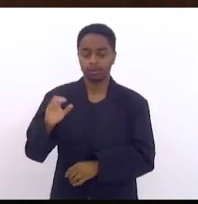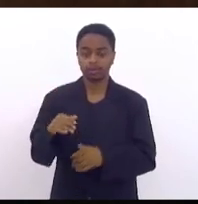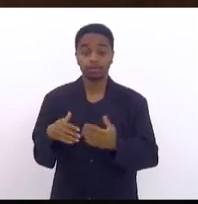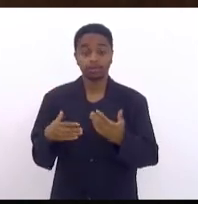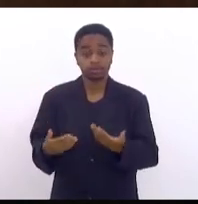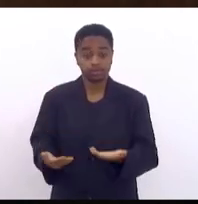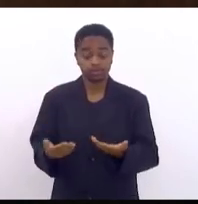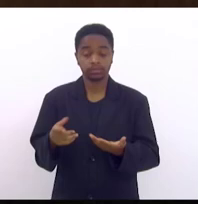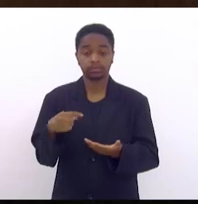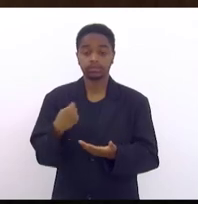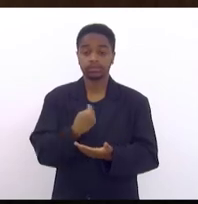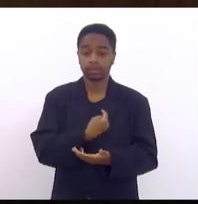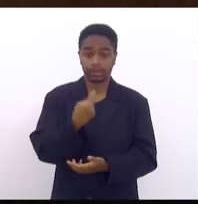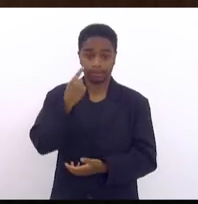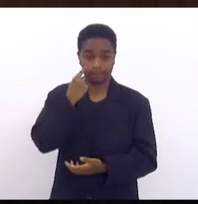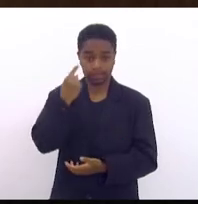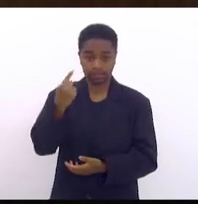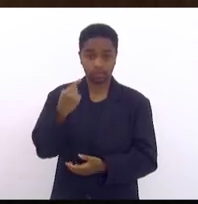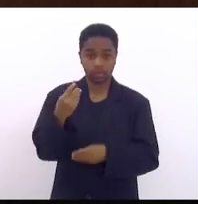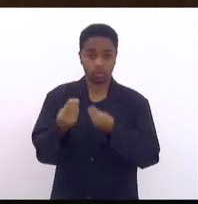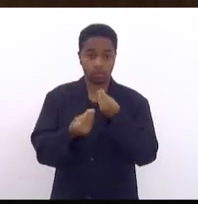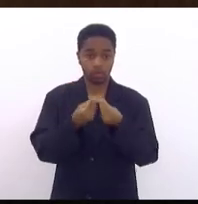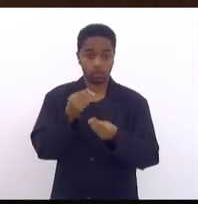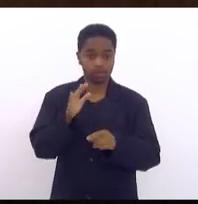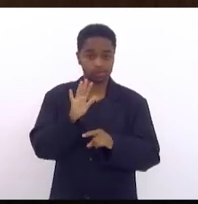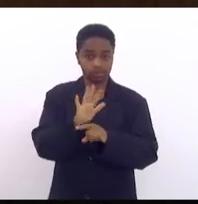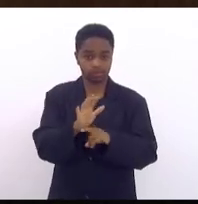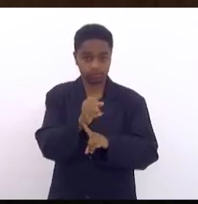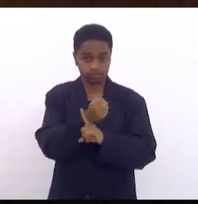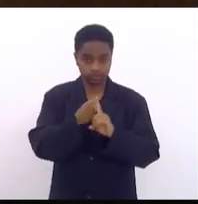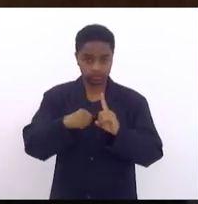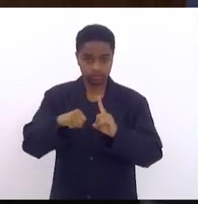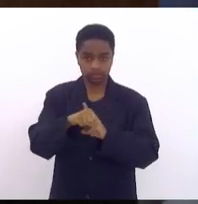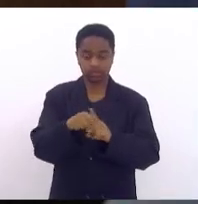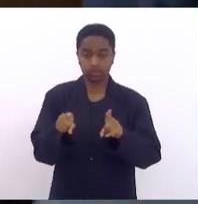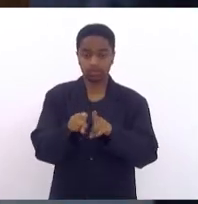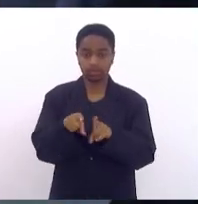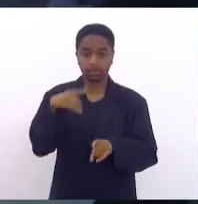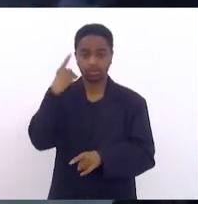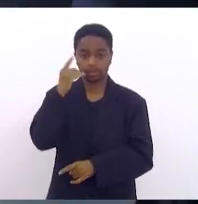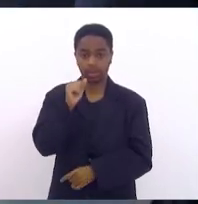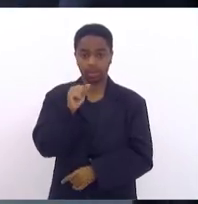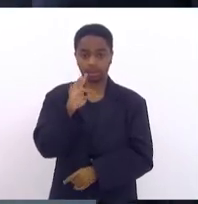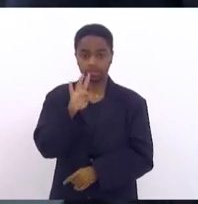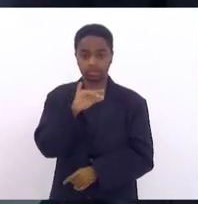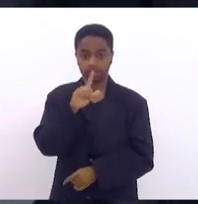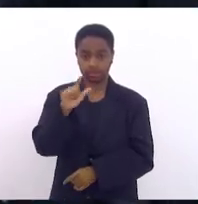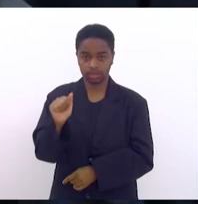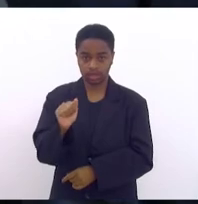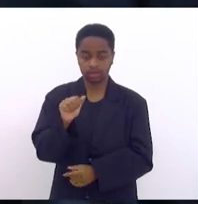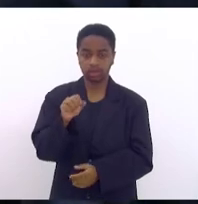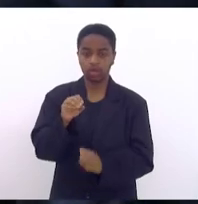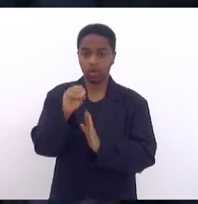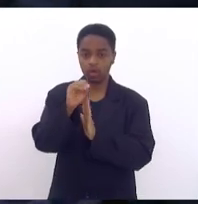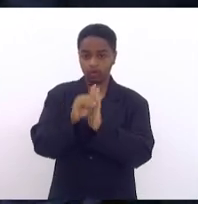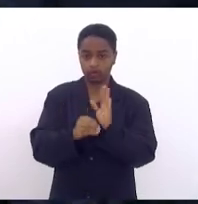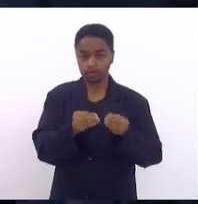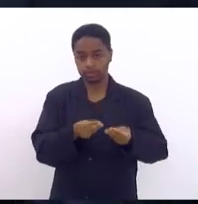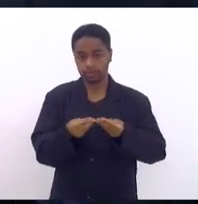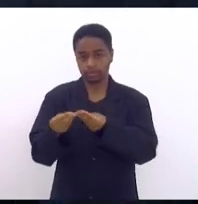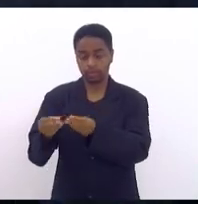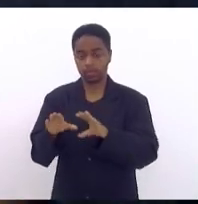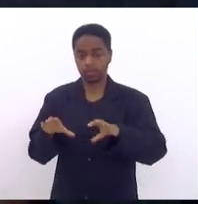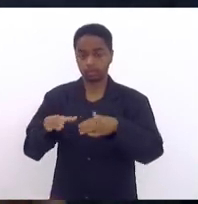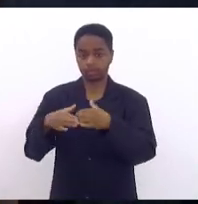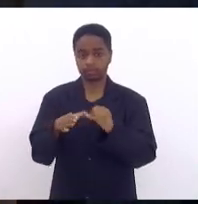Então, pensando no bem da sociedade, o deputado Átila Nunes fez este ofício, endereçado à Comissão de